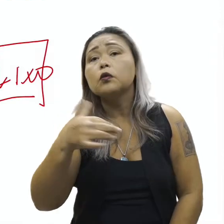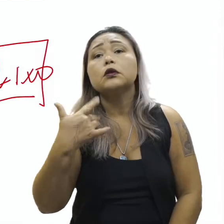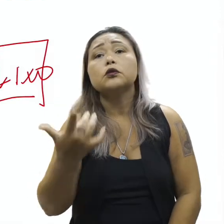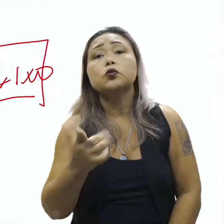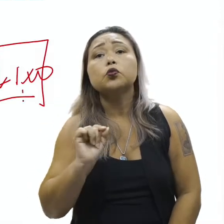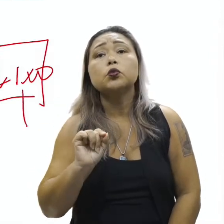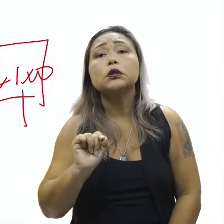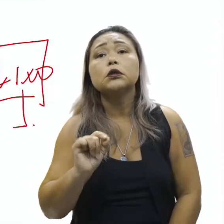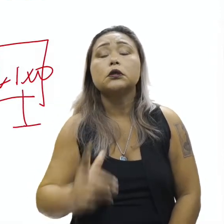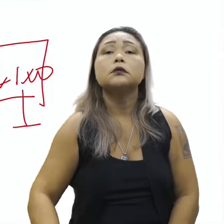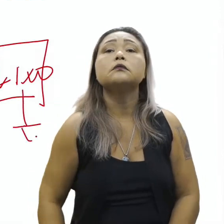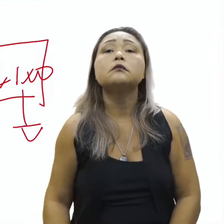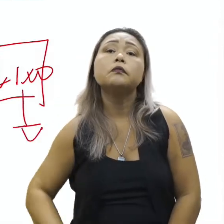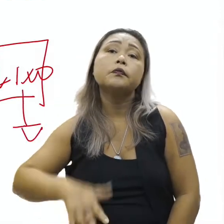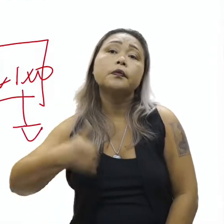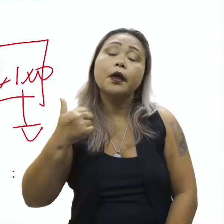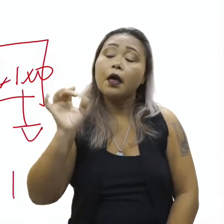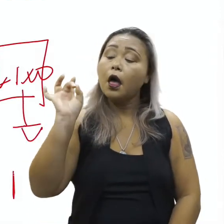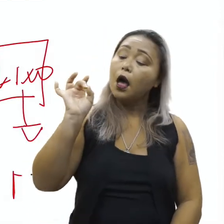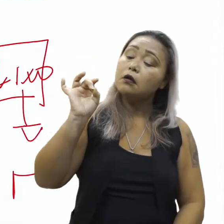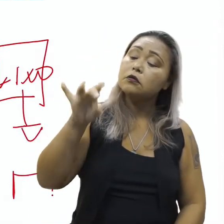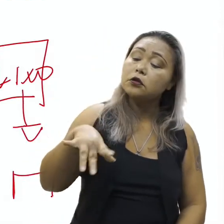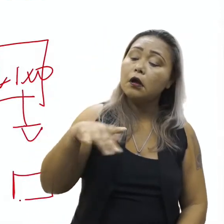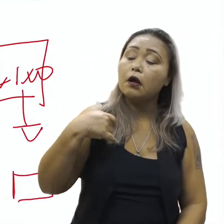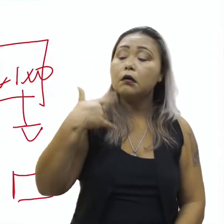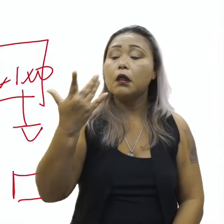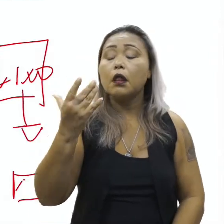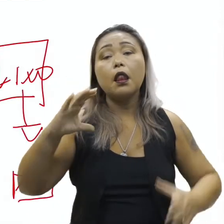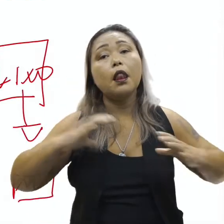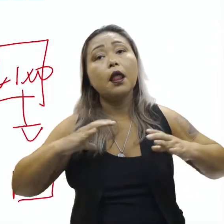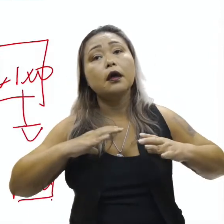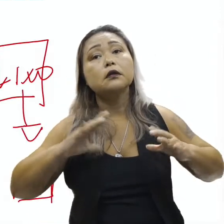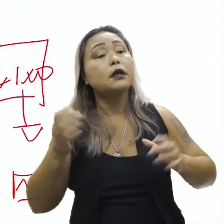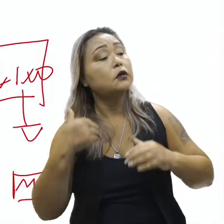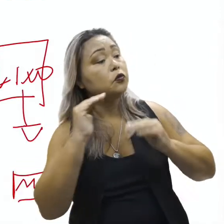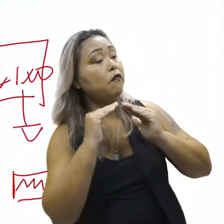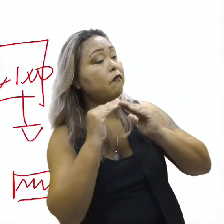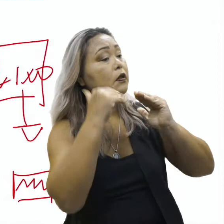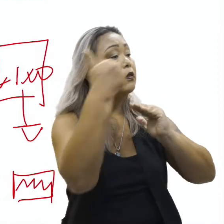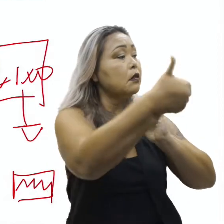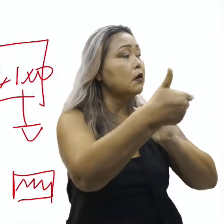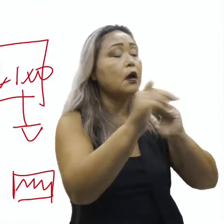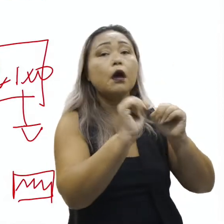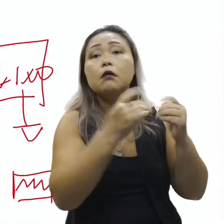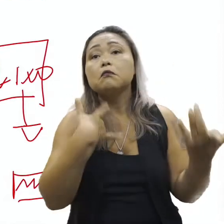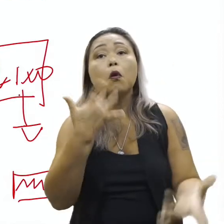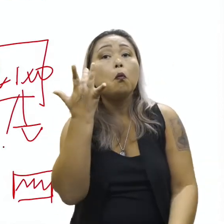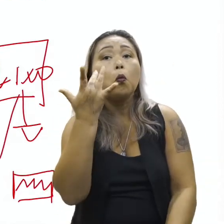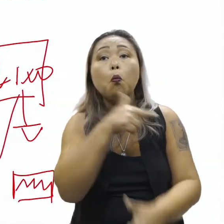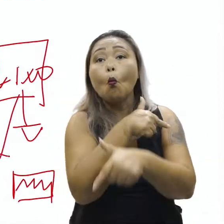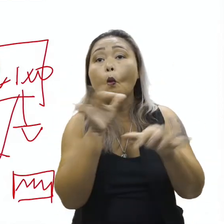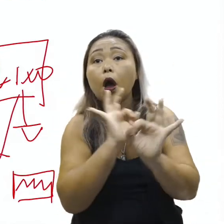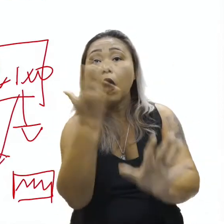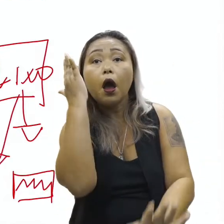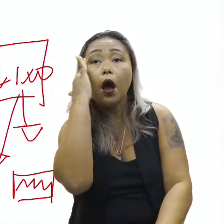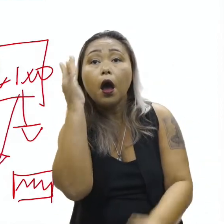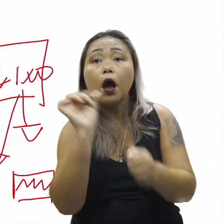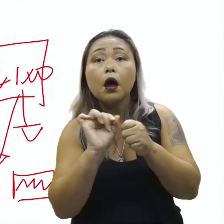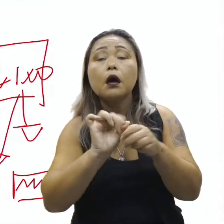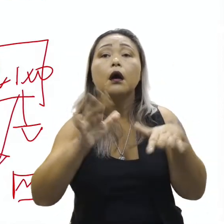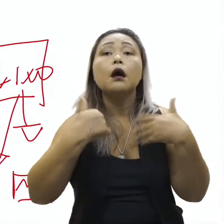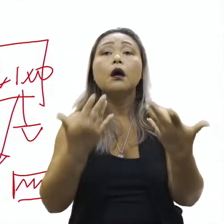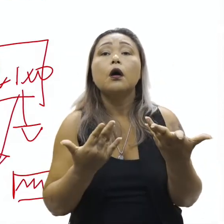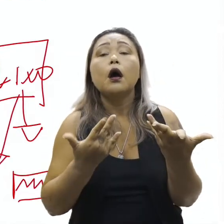certo? Vamos jogar ele lá na cidade vizinha. Ninguém fica sabendo. Não, vamos tentar